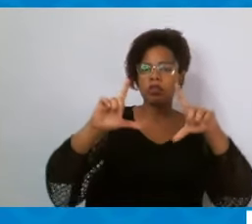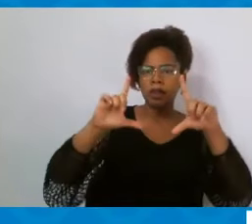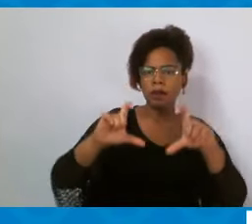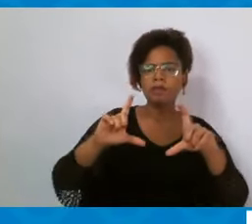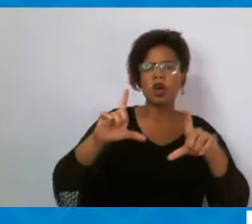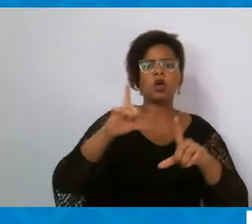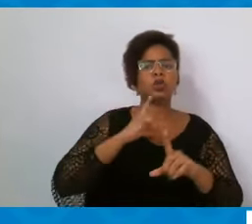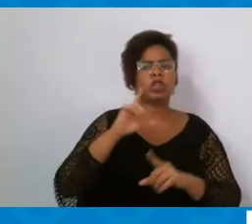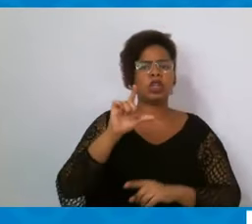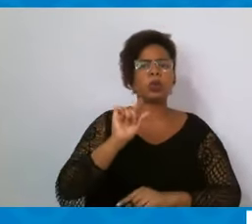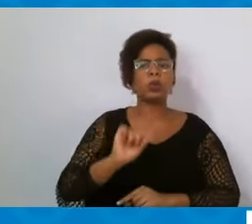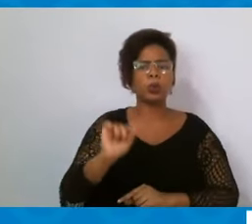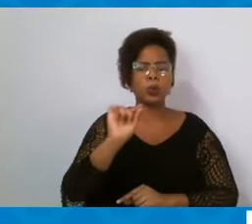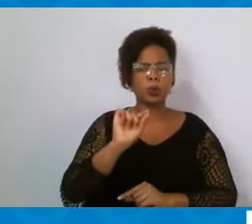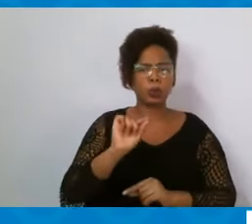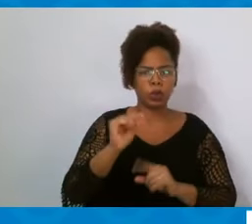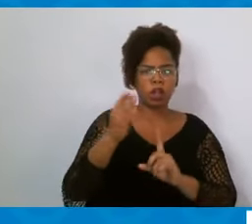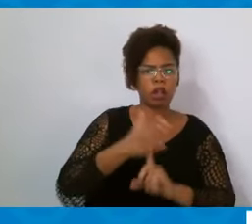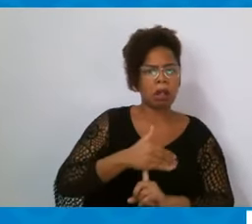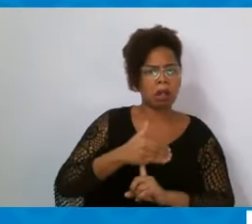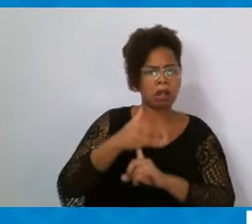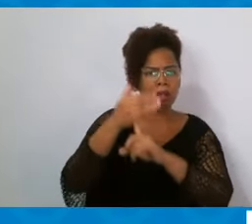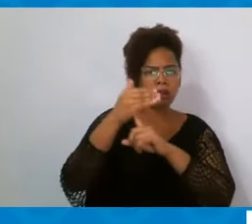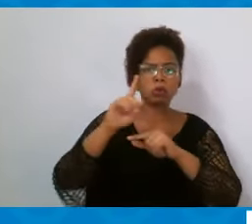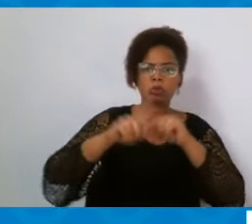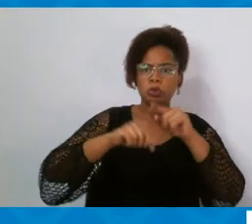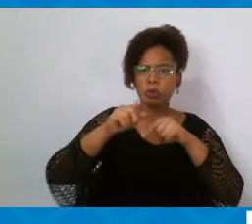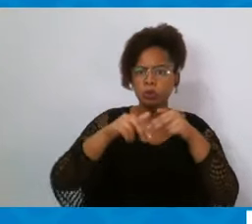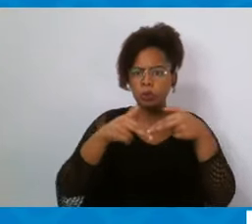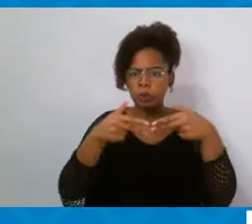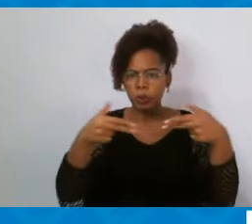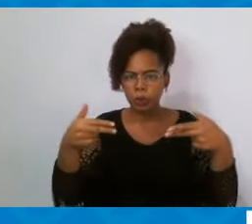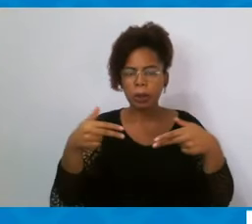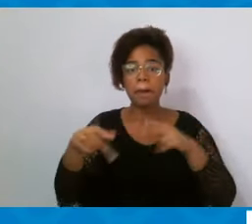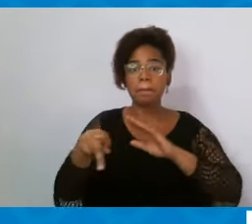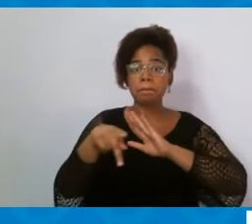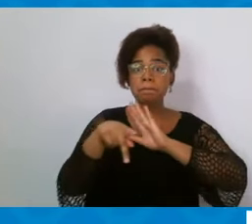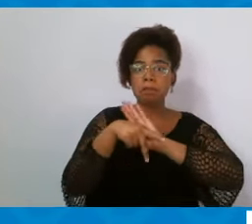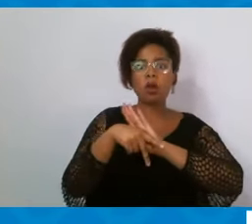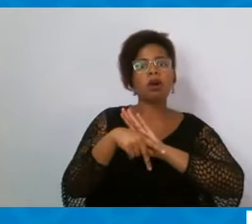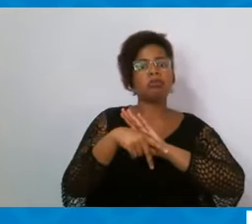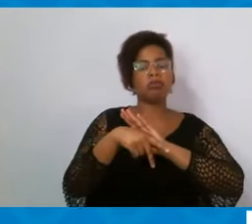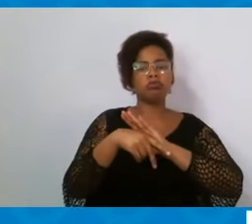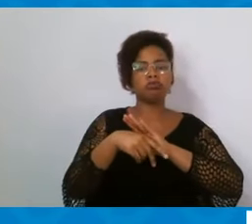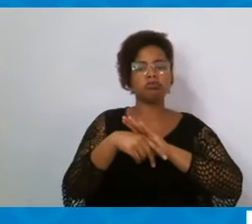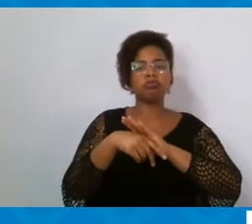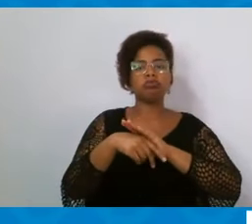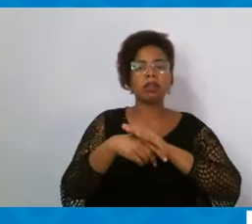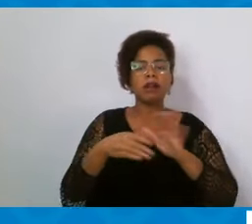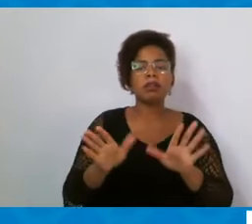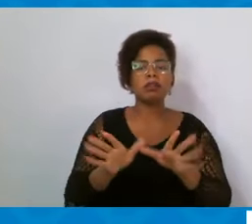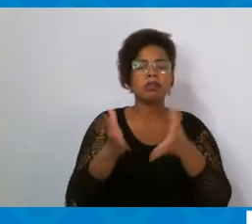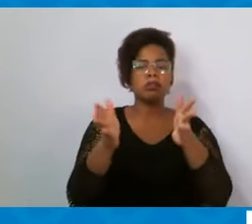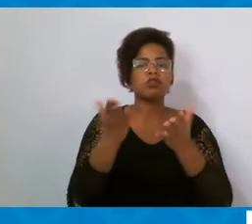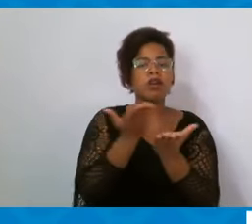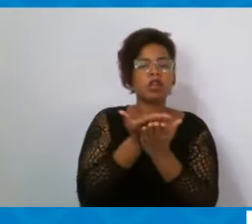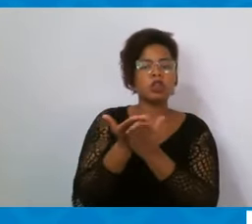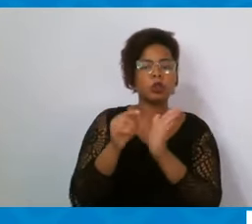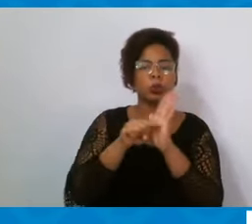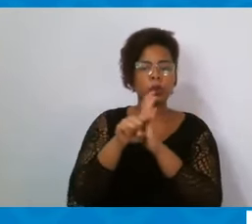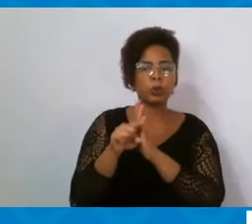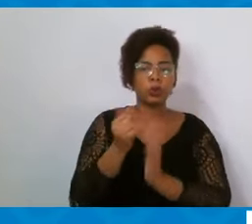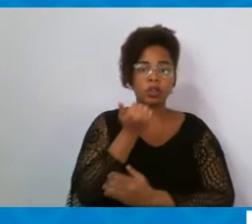mais sofisticadas, então é de fabricação digital para exploração de um conceito na área de ciência, mas você tem essa